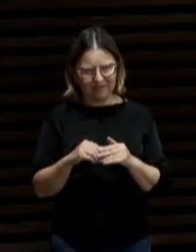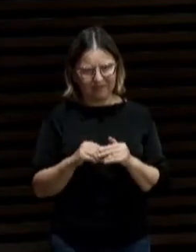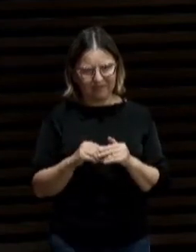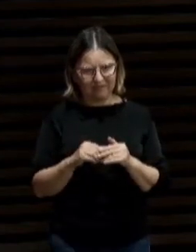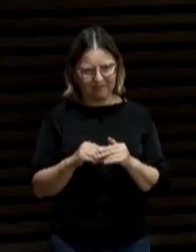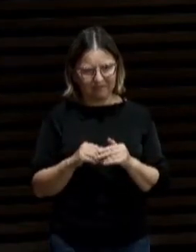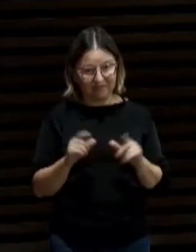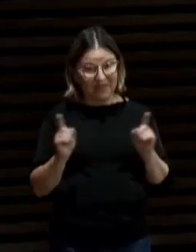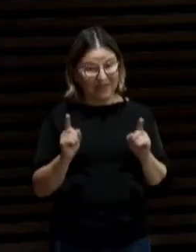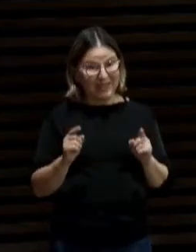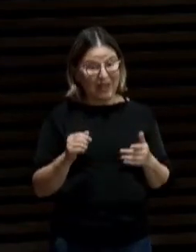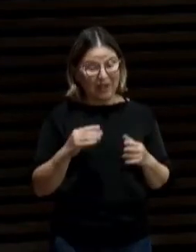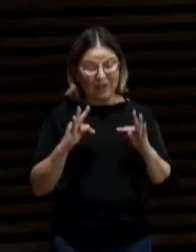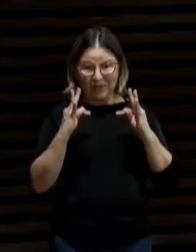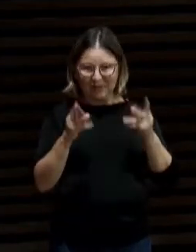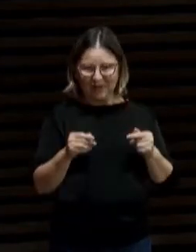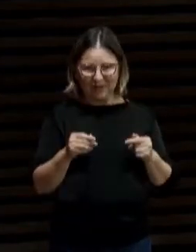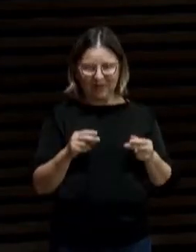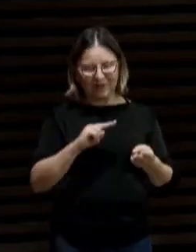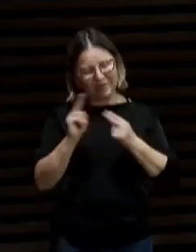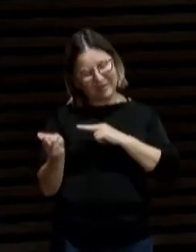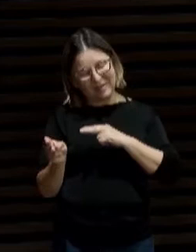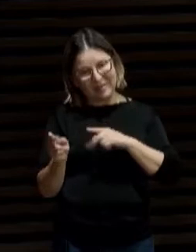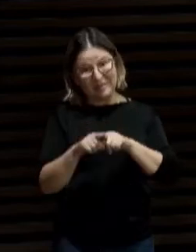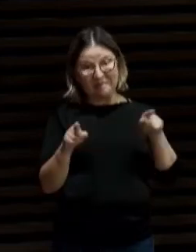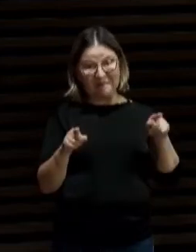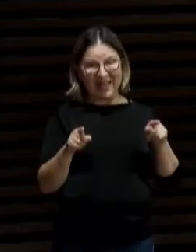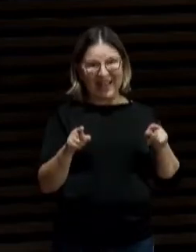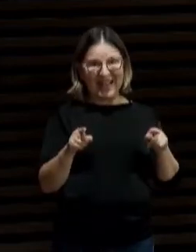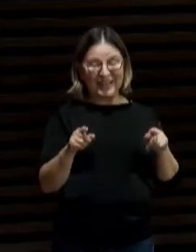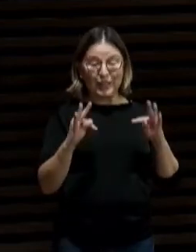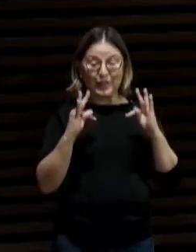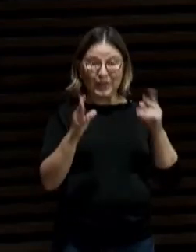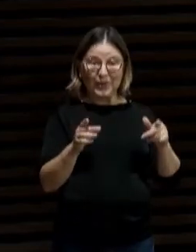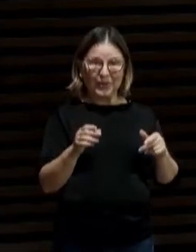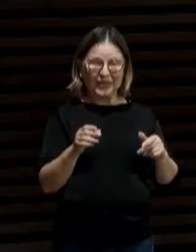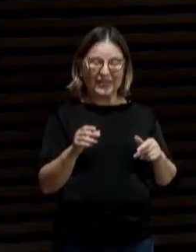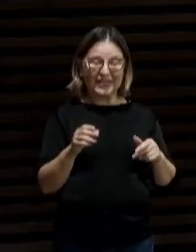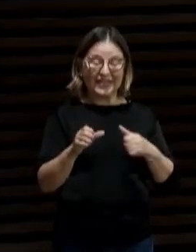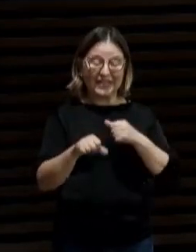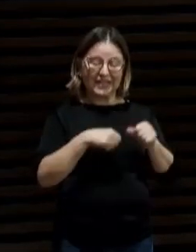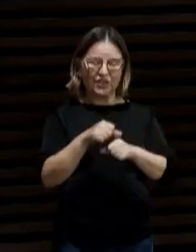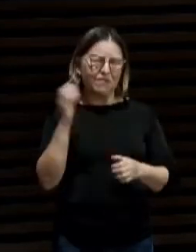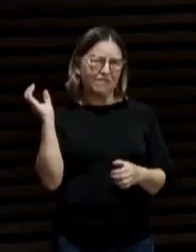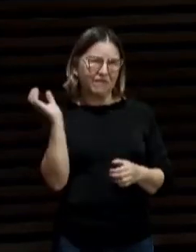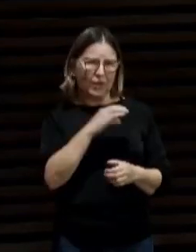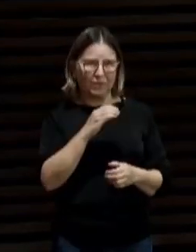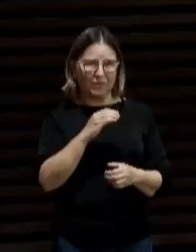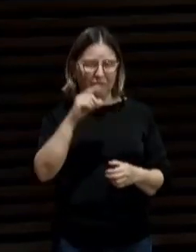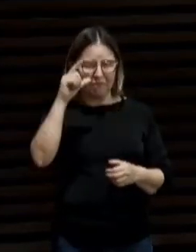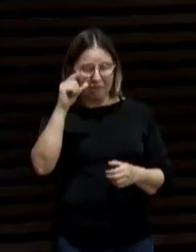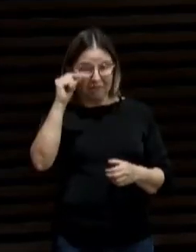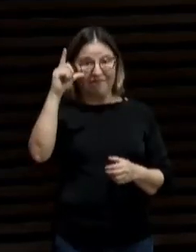nem todos dormiremos, mas transformados seremos todos, num momento, num abrir e fechar de